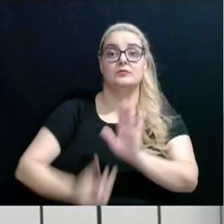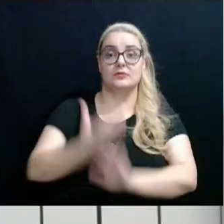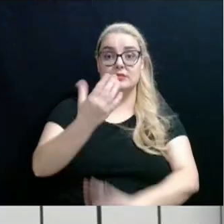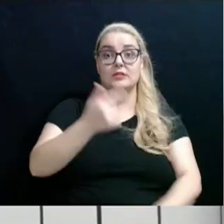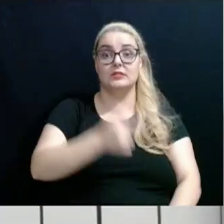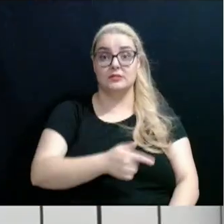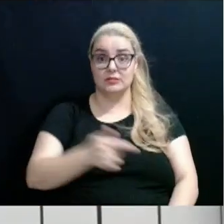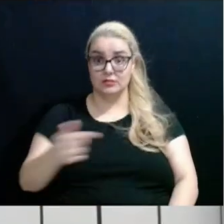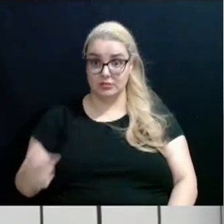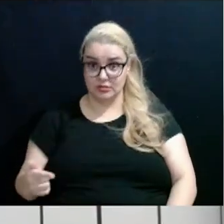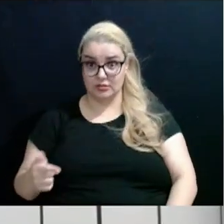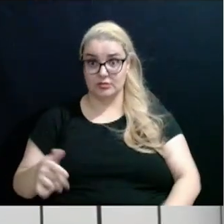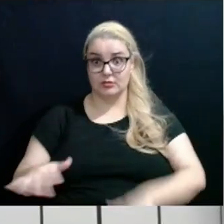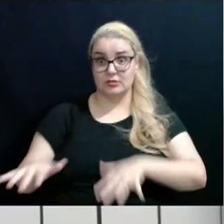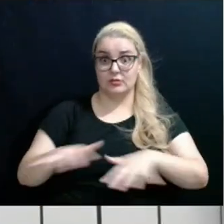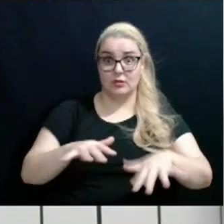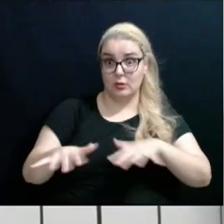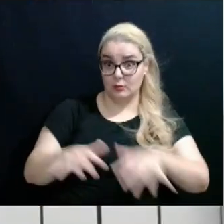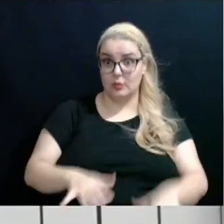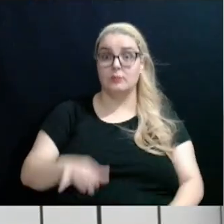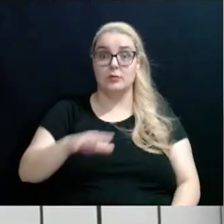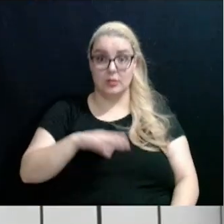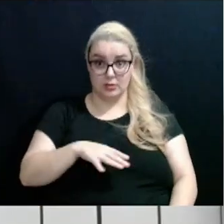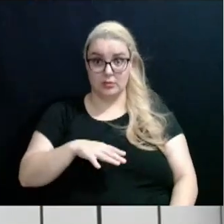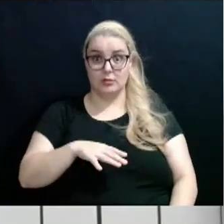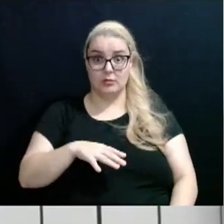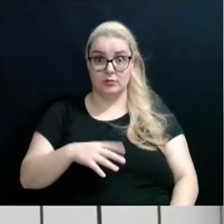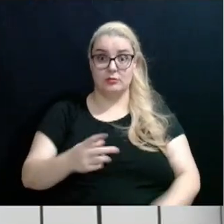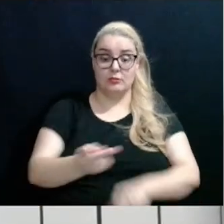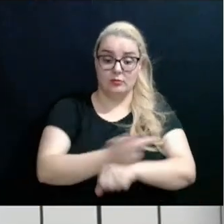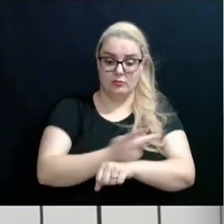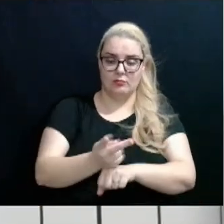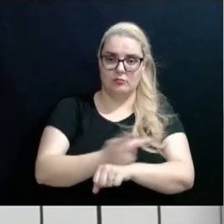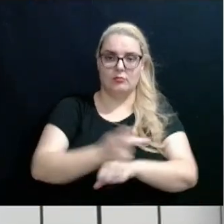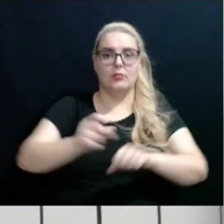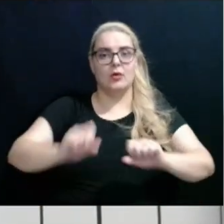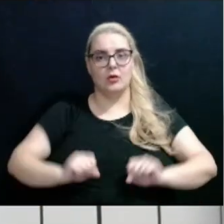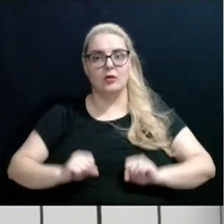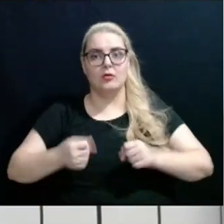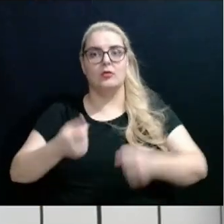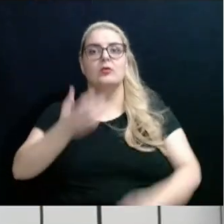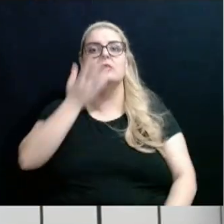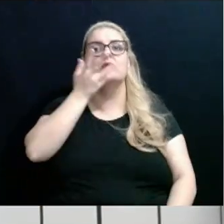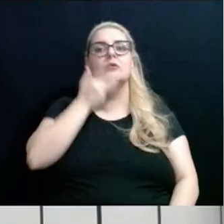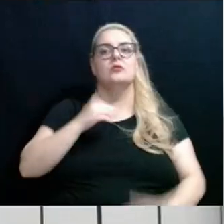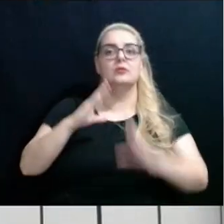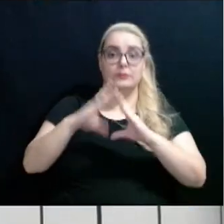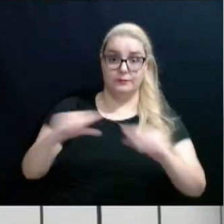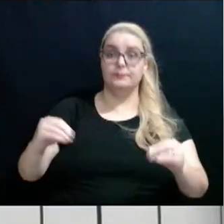de Mobilização Municipal para a busca e defesa da criança desaparecida.